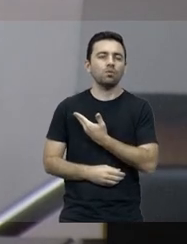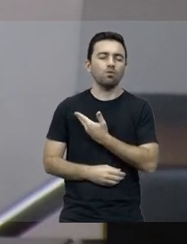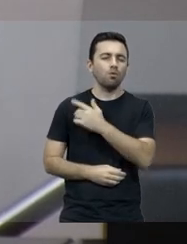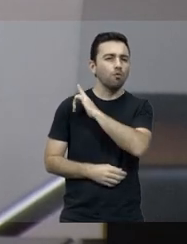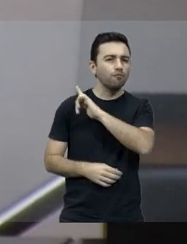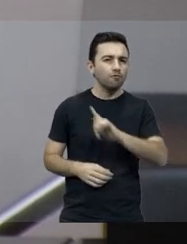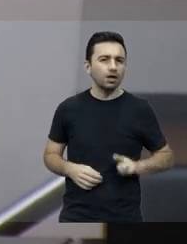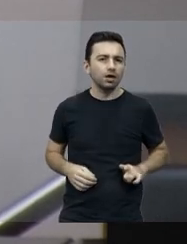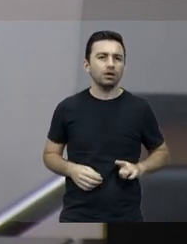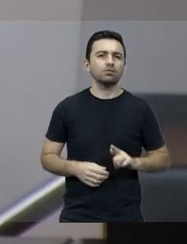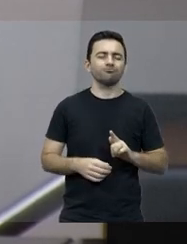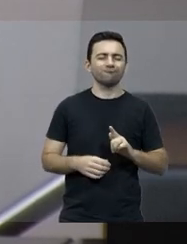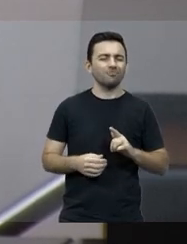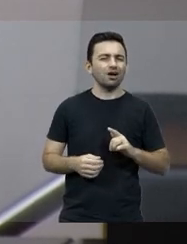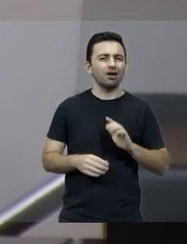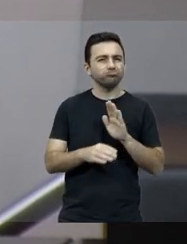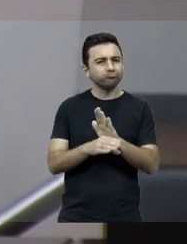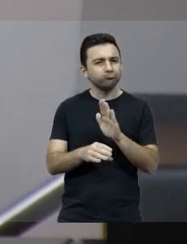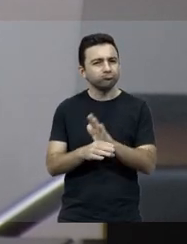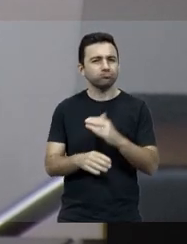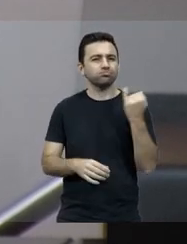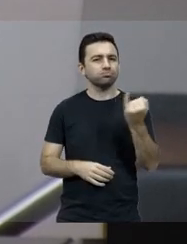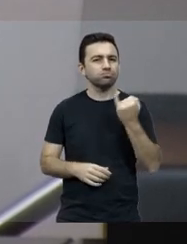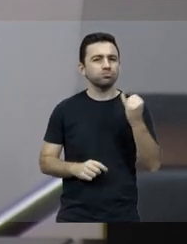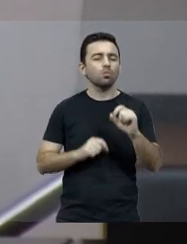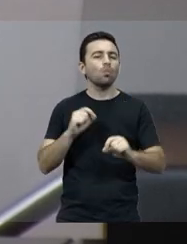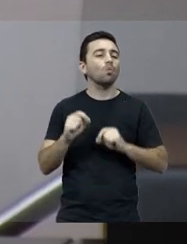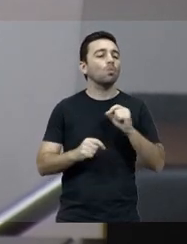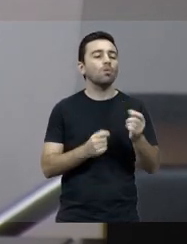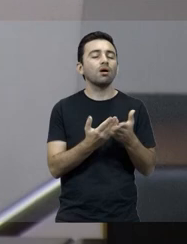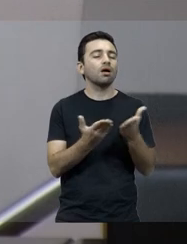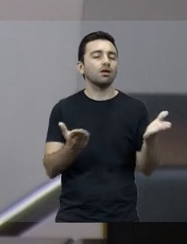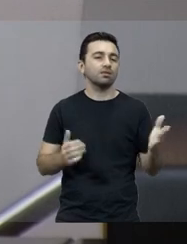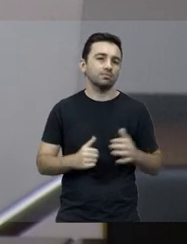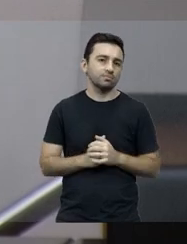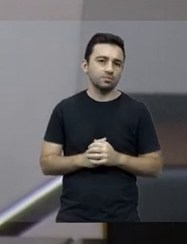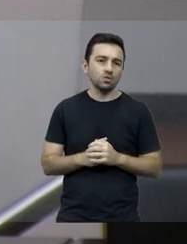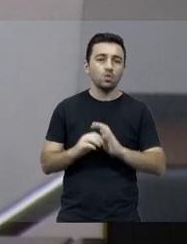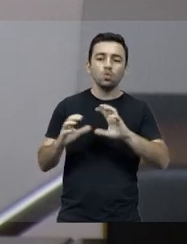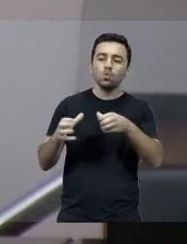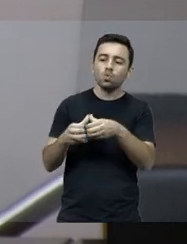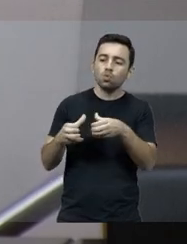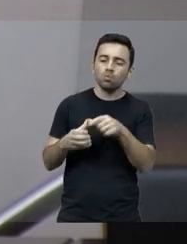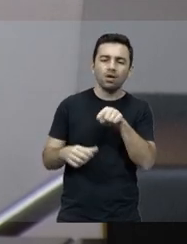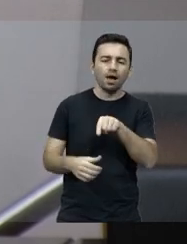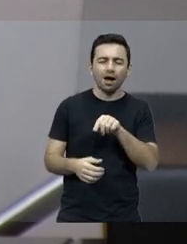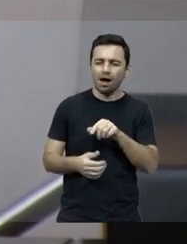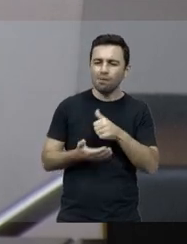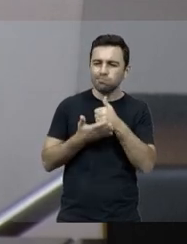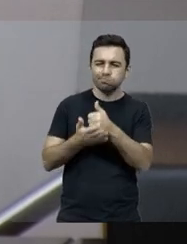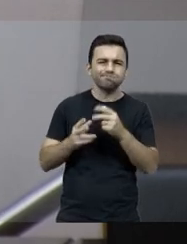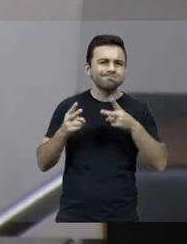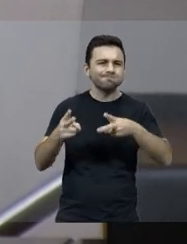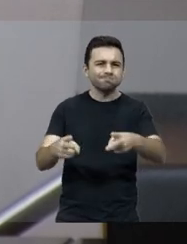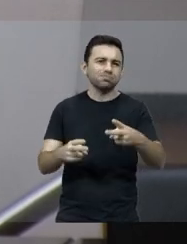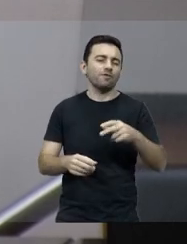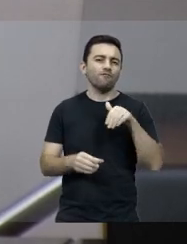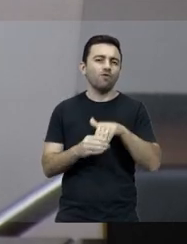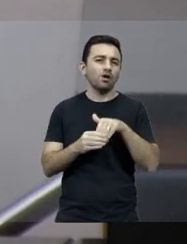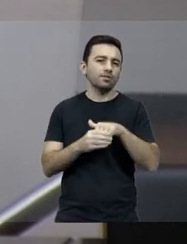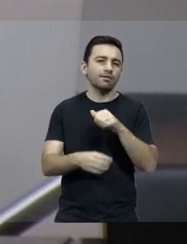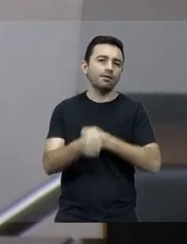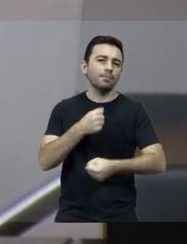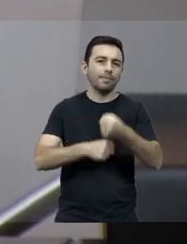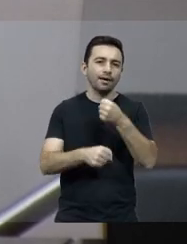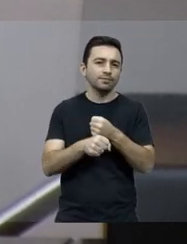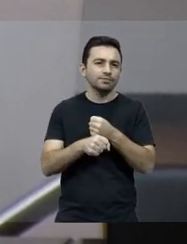governo. Qual a importância que eles têm? Que importância o grupo que sustentou o governo, que votou ano passado as medidas duras,